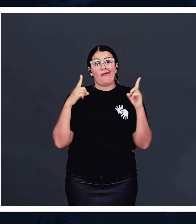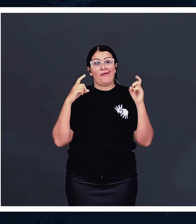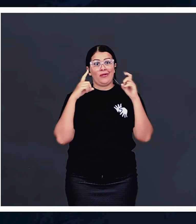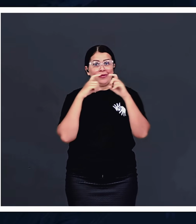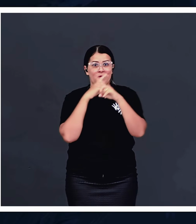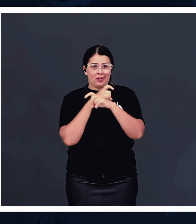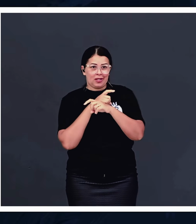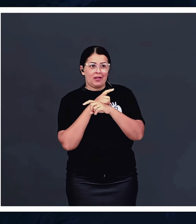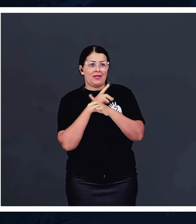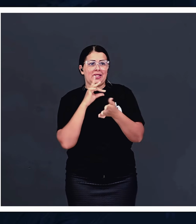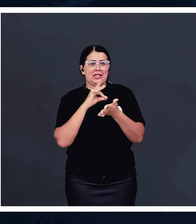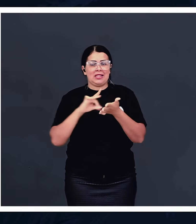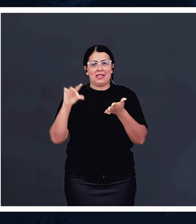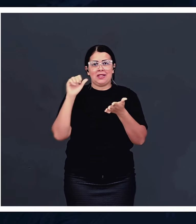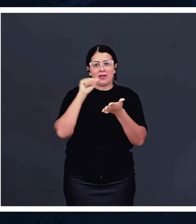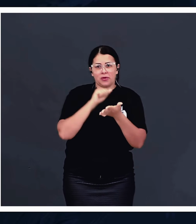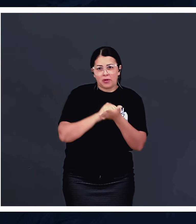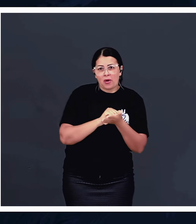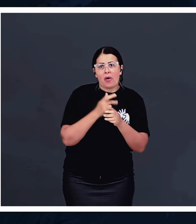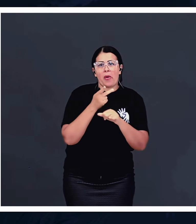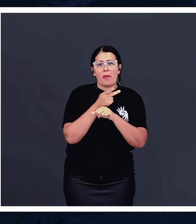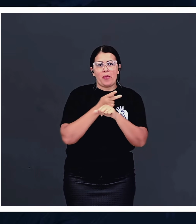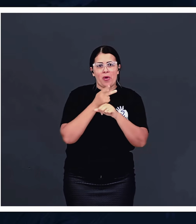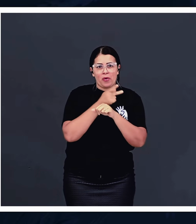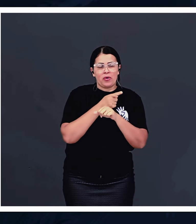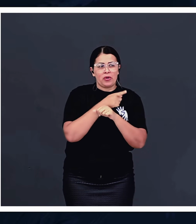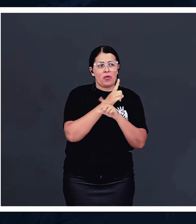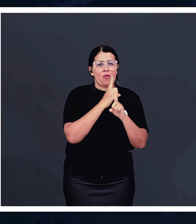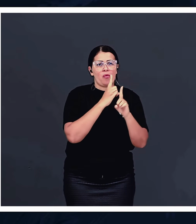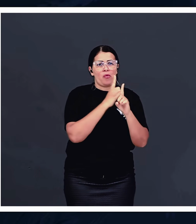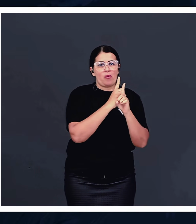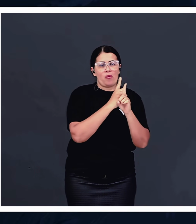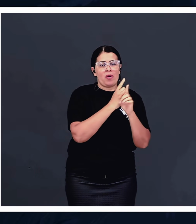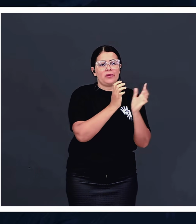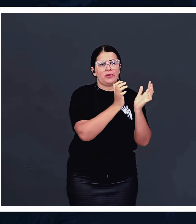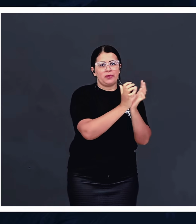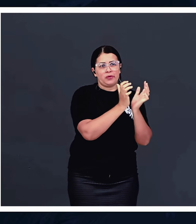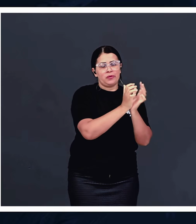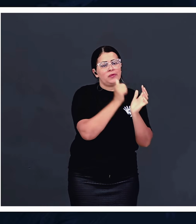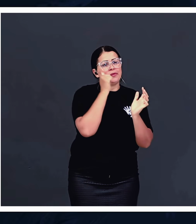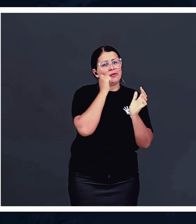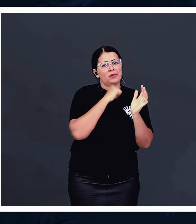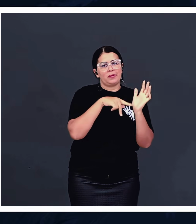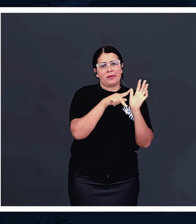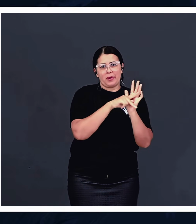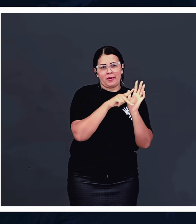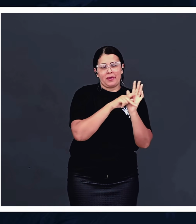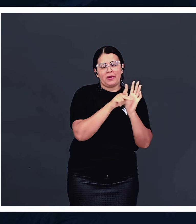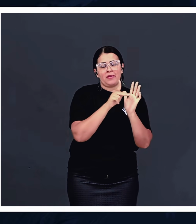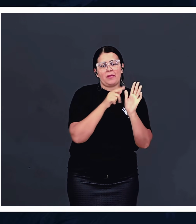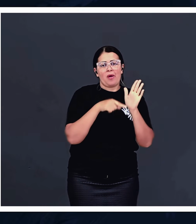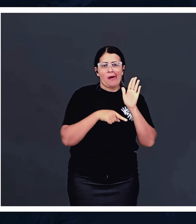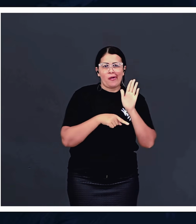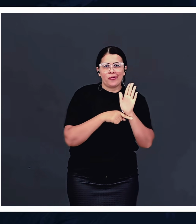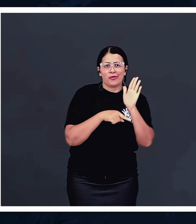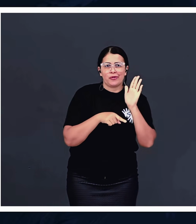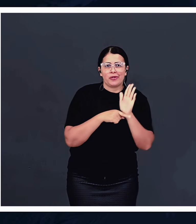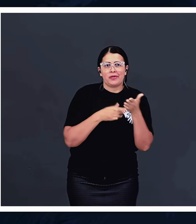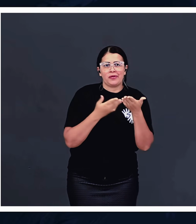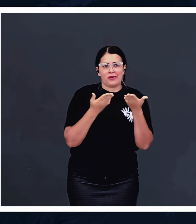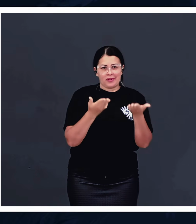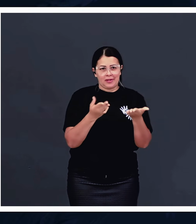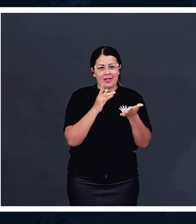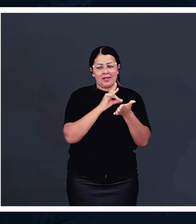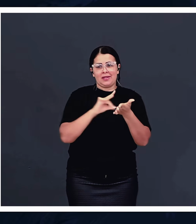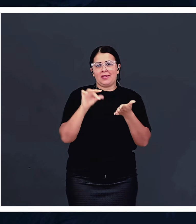dificuldade de fazer a sua inscrição, procure uma das irmãs da equipe das mulheres e nós vamos estar auxiliando você